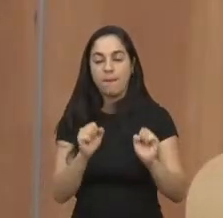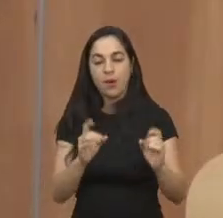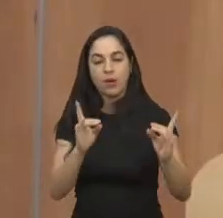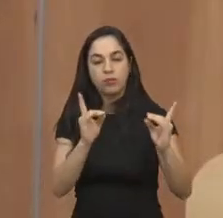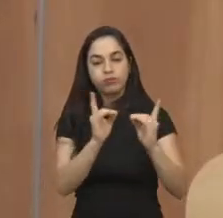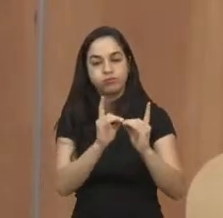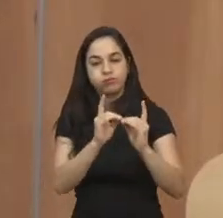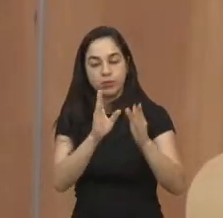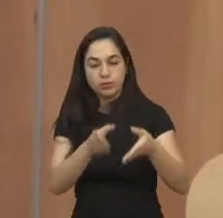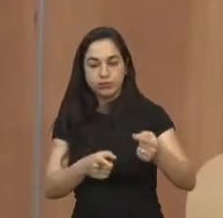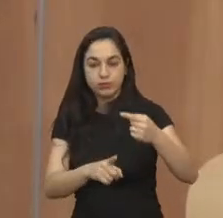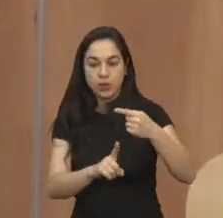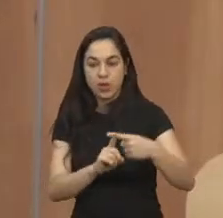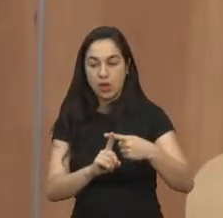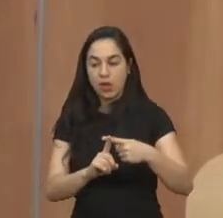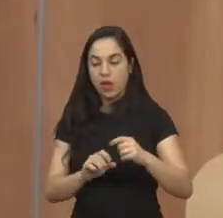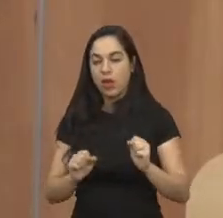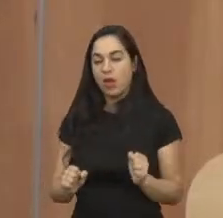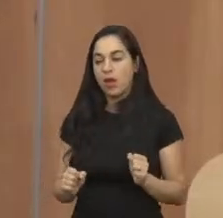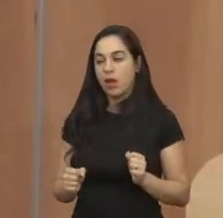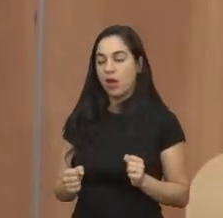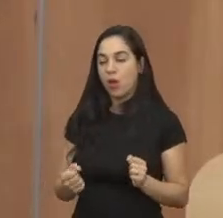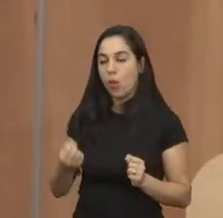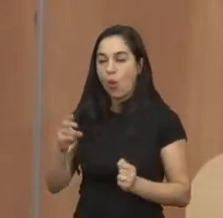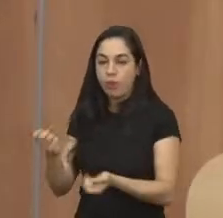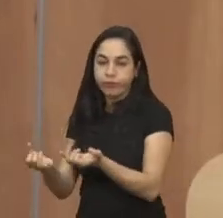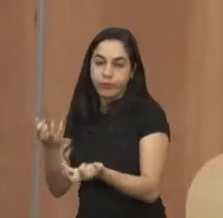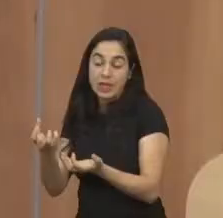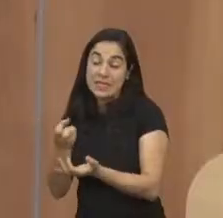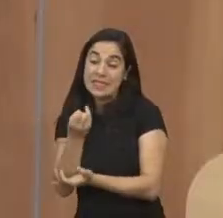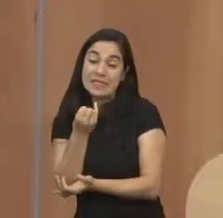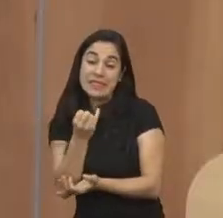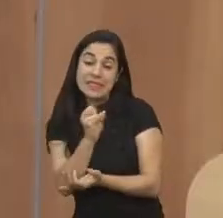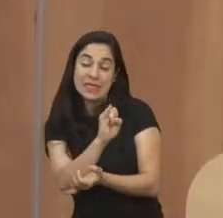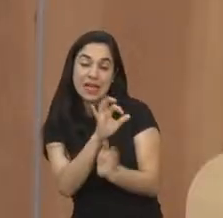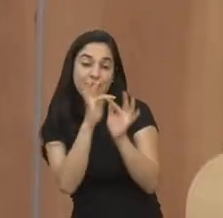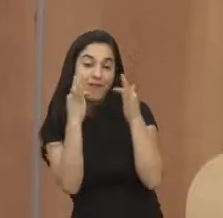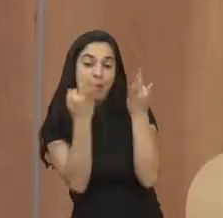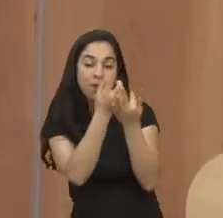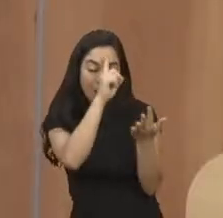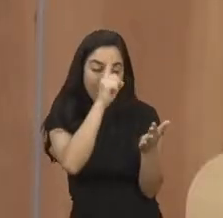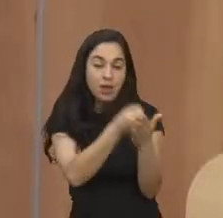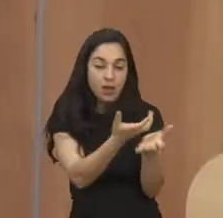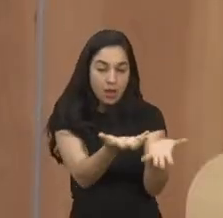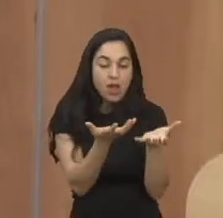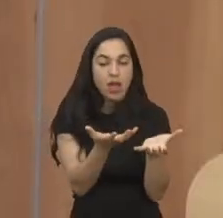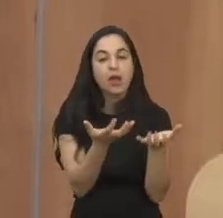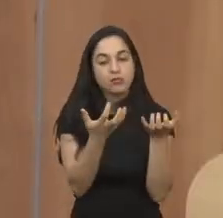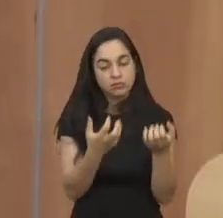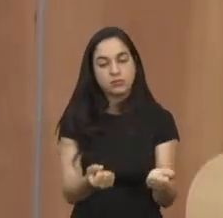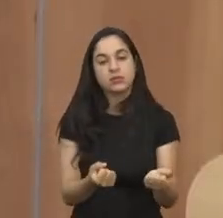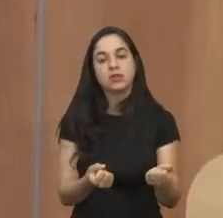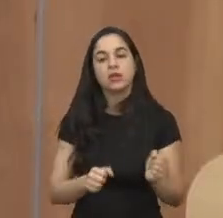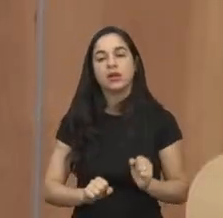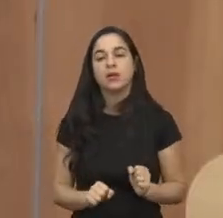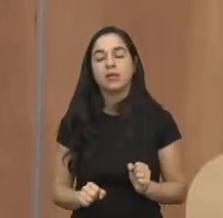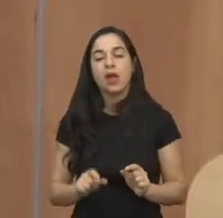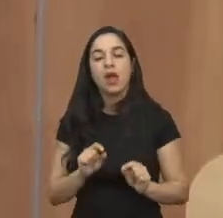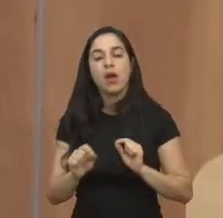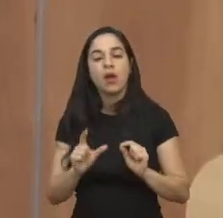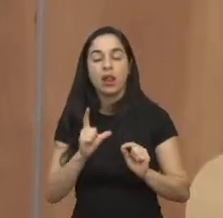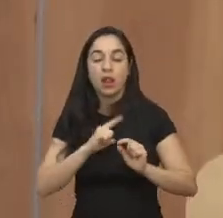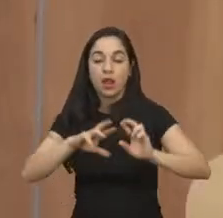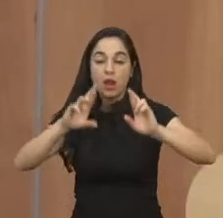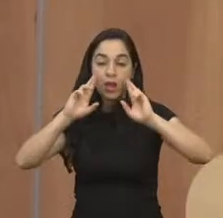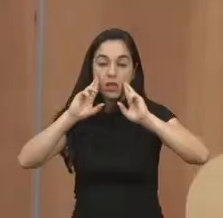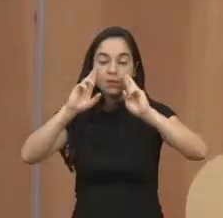incineração somente após a autorização da família. O mote da presente propositura é garantir o